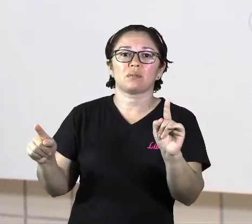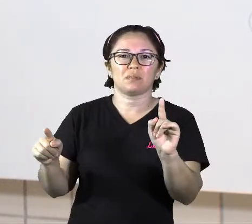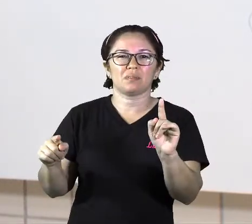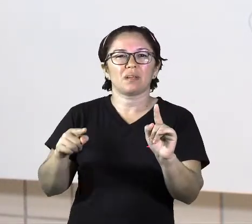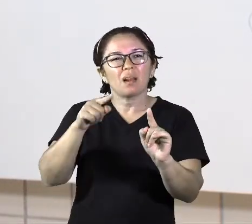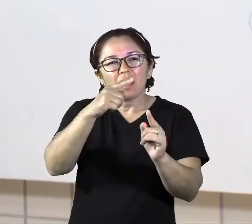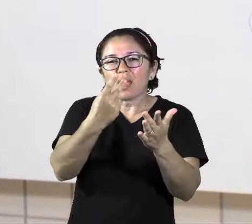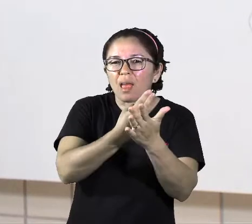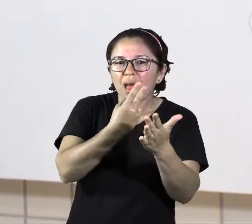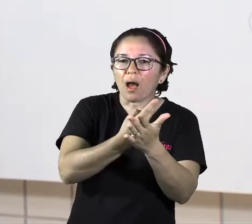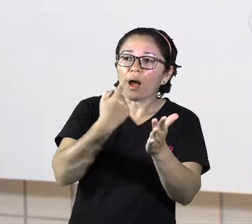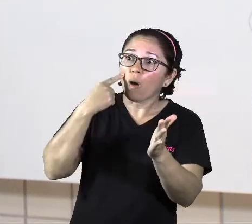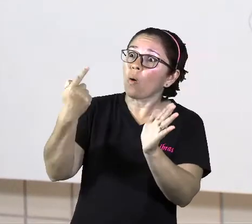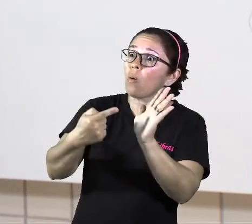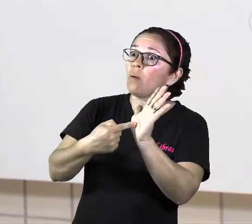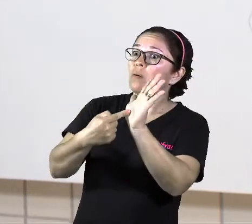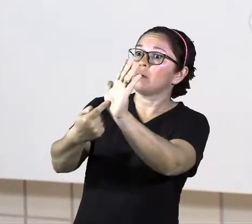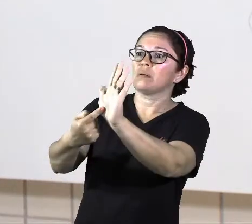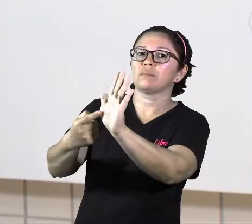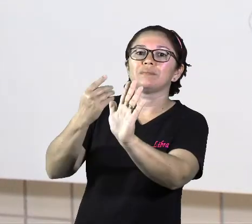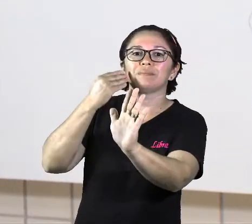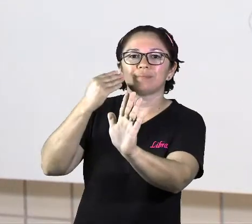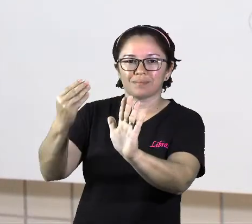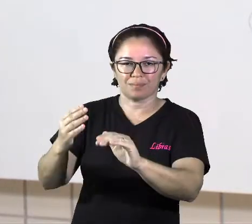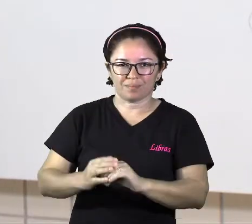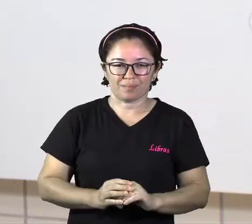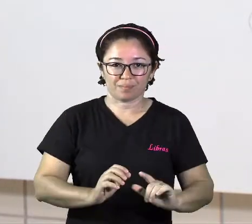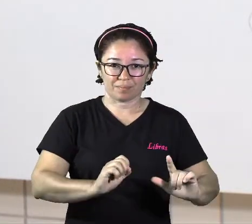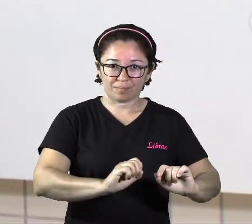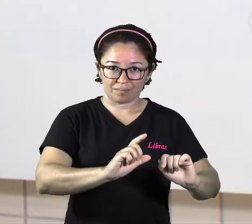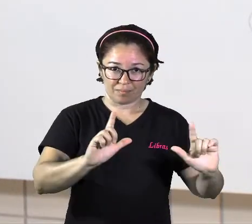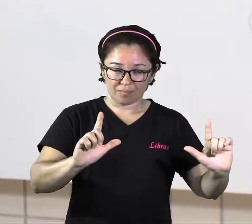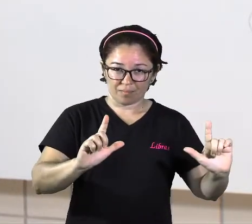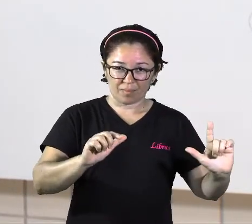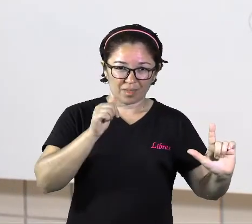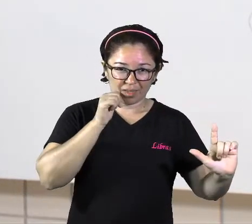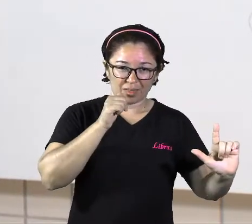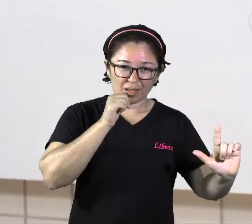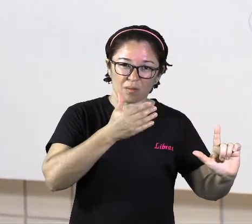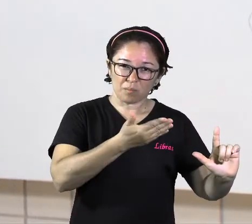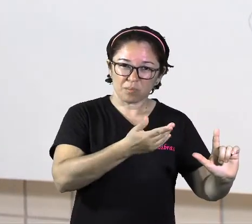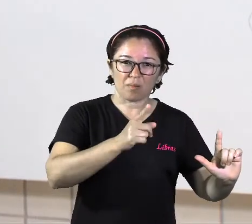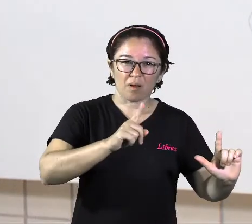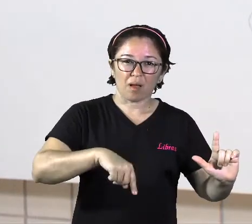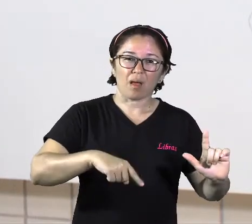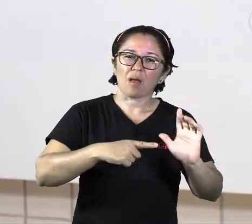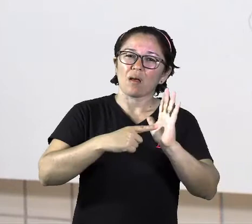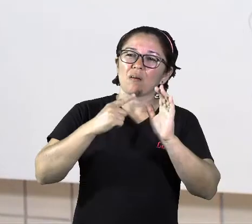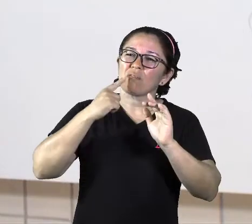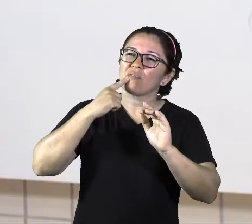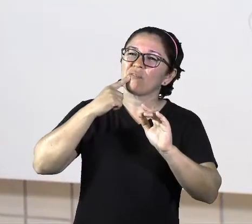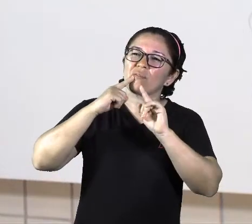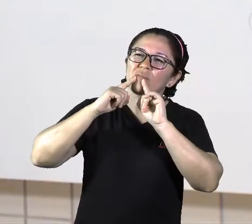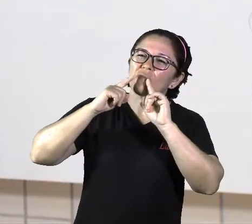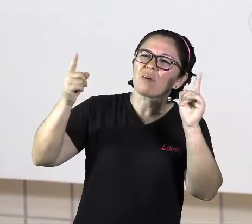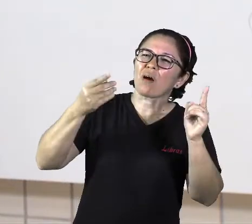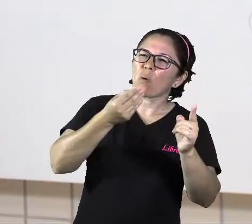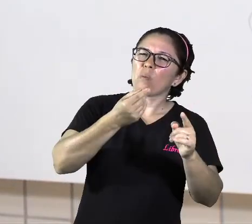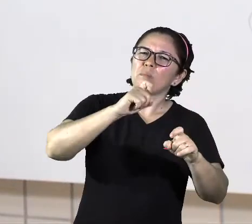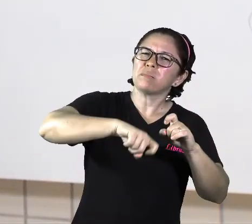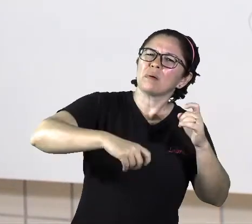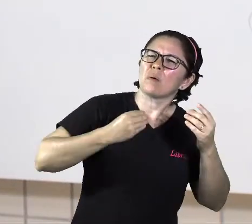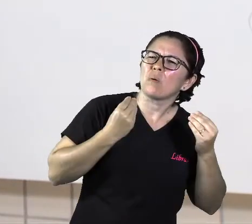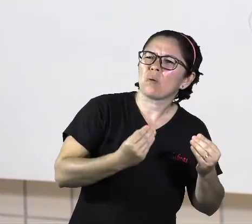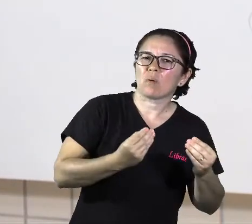imagem, eu estou denunciando o quê? Uma exploração sexual. Na imagem 2, já é denunciado um trabalho infantil,